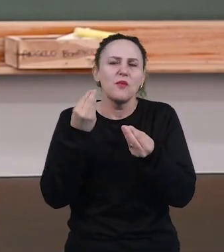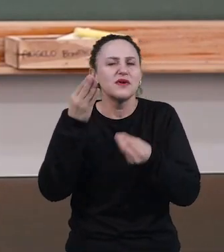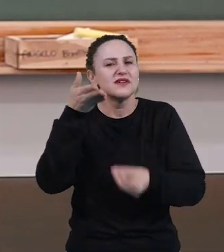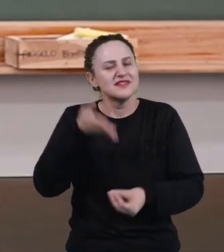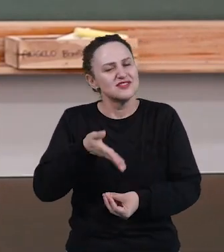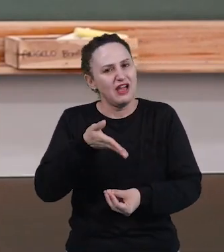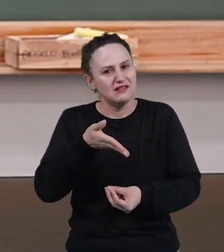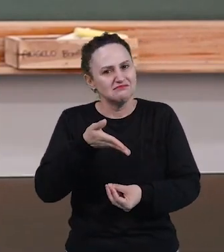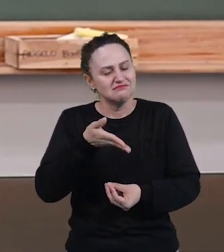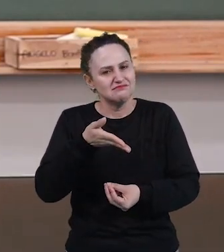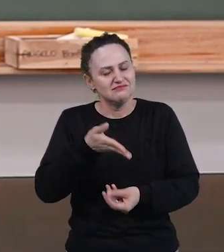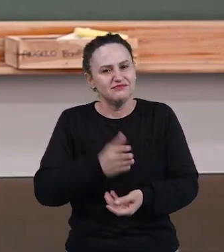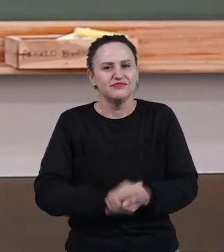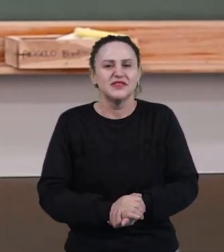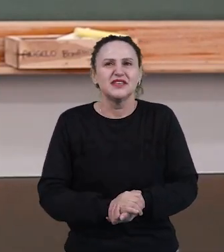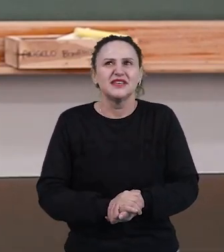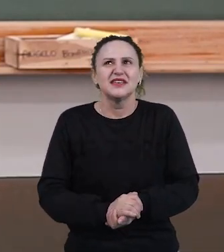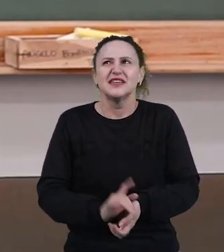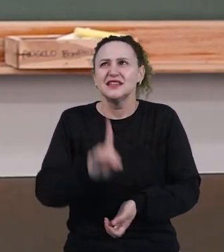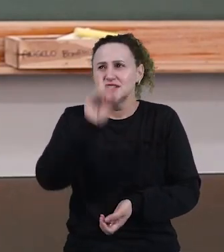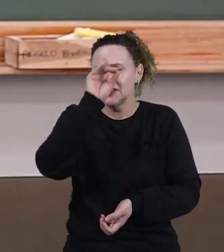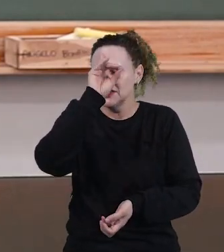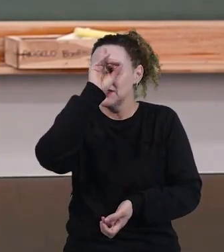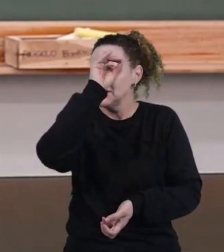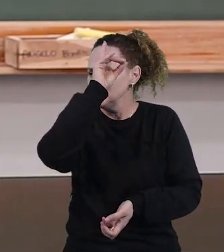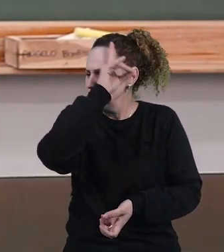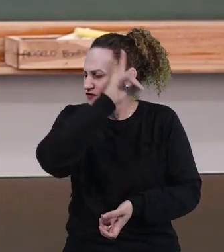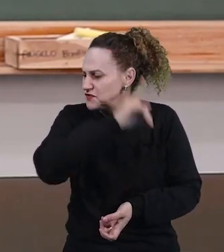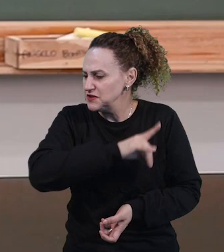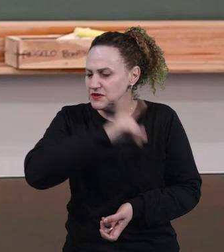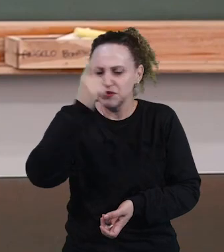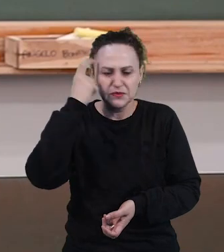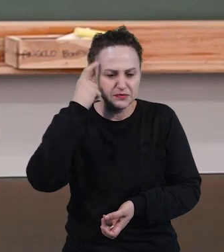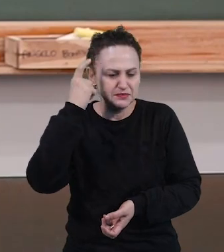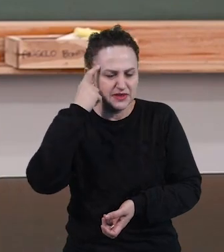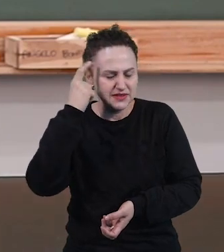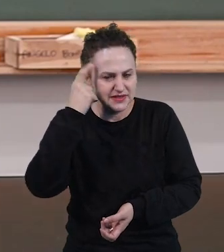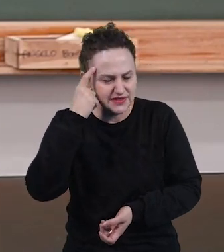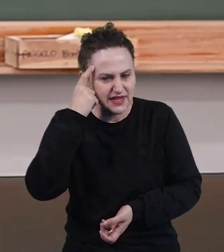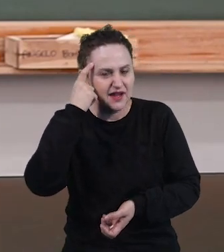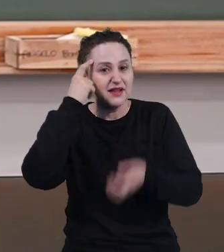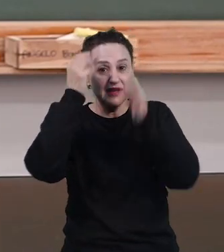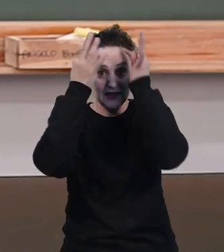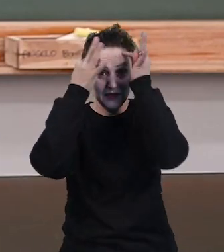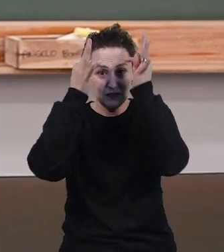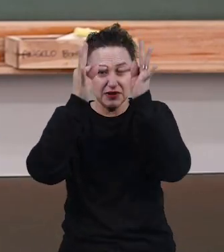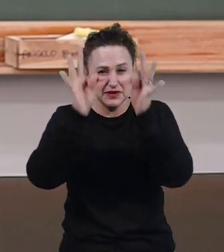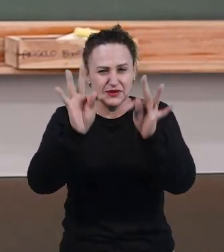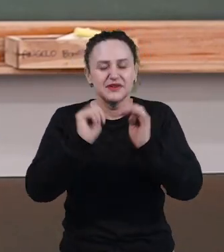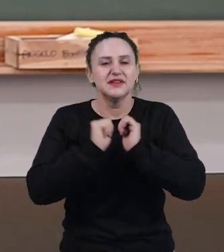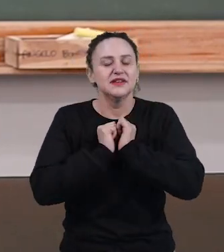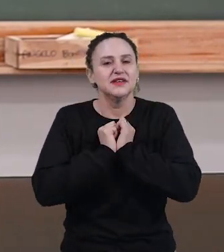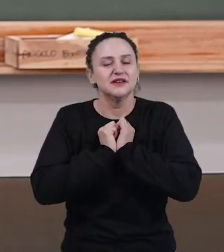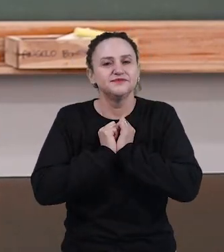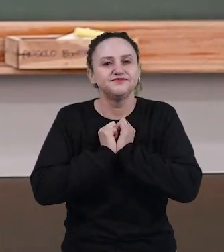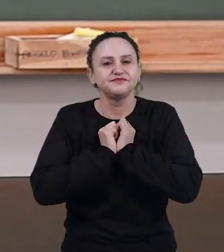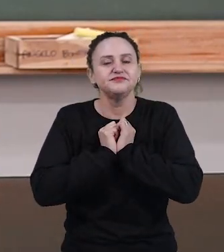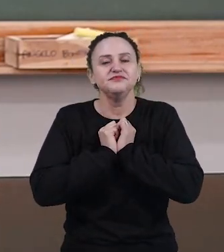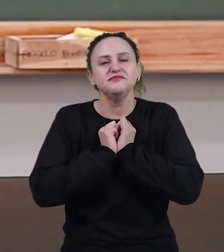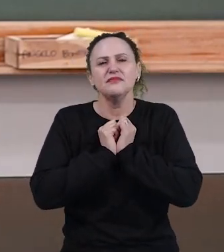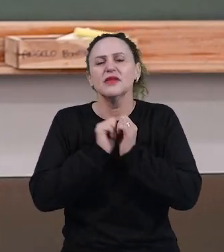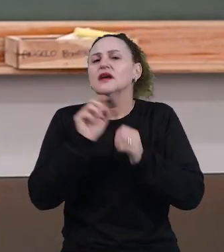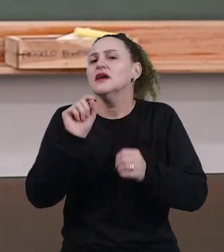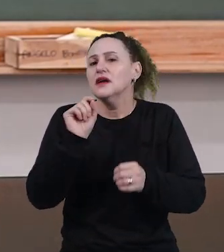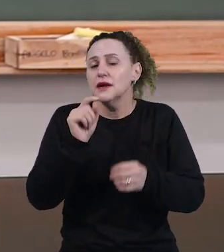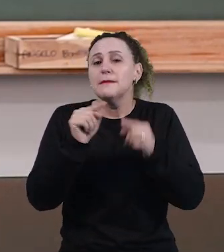não deve ser tão difícil pensar uma teoria. Pensem que o Piaget, né, ele viveu muito tempo, até 80 anos,